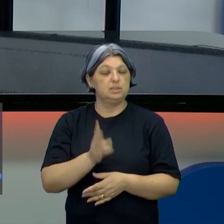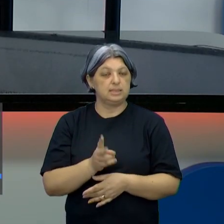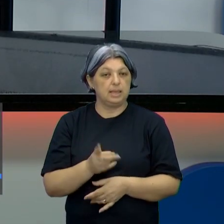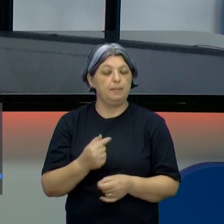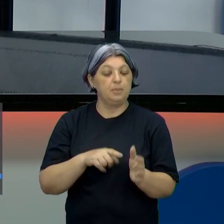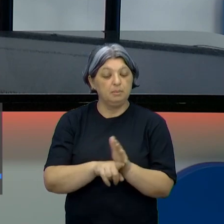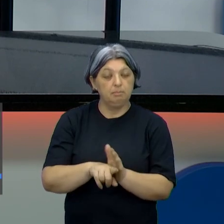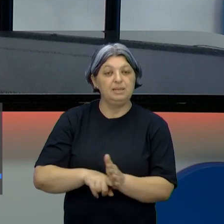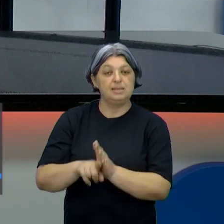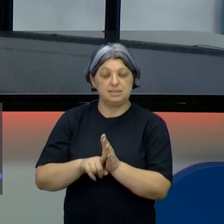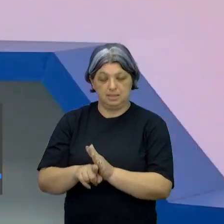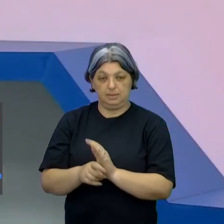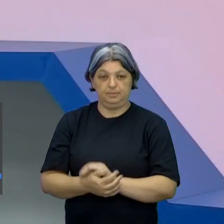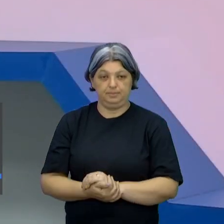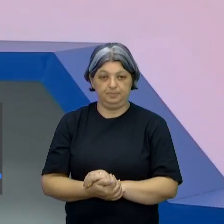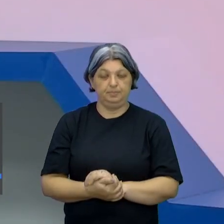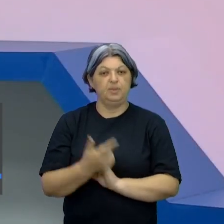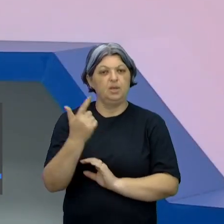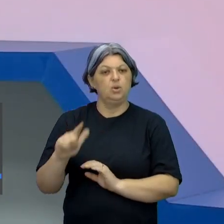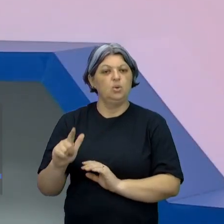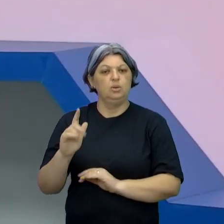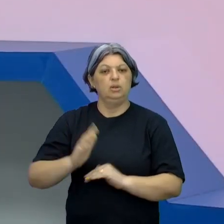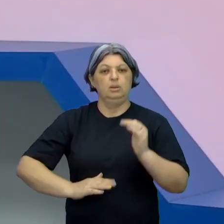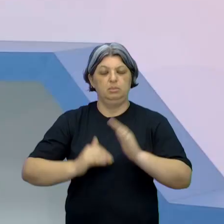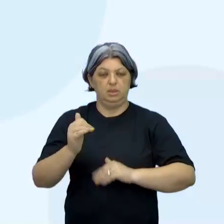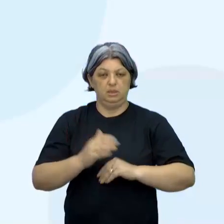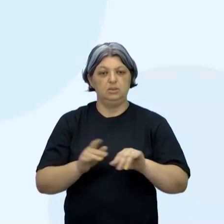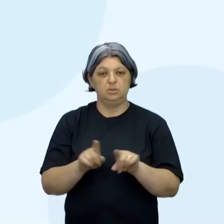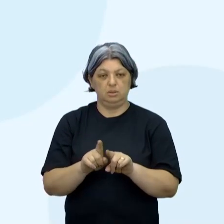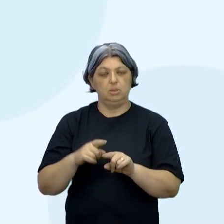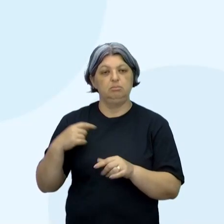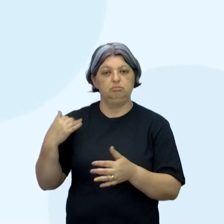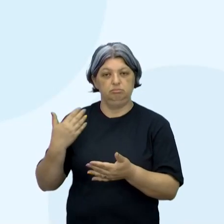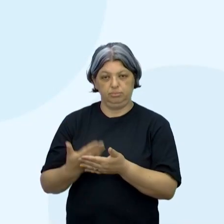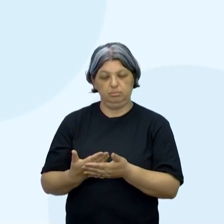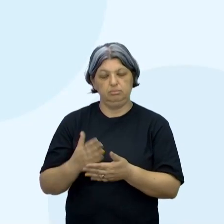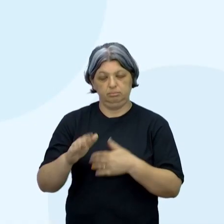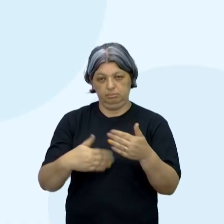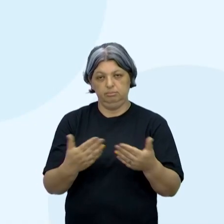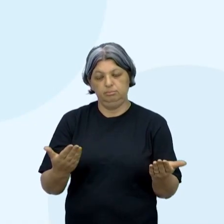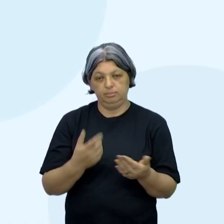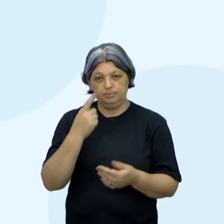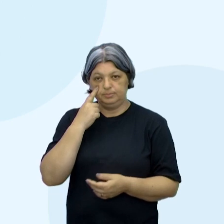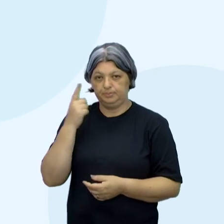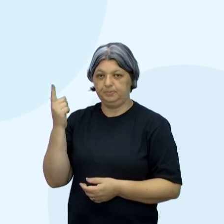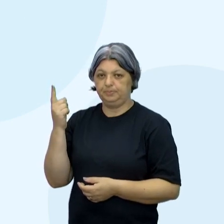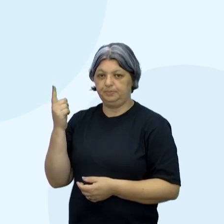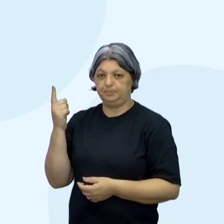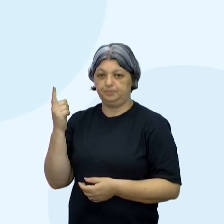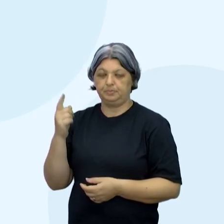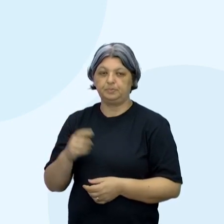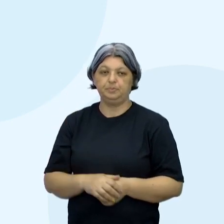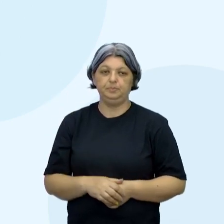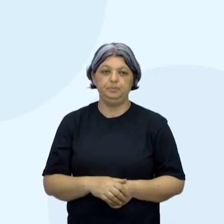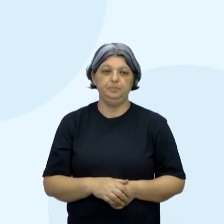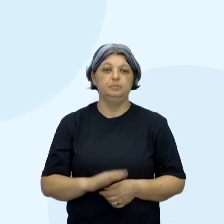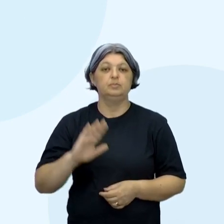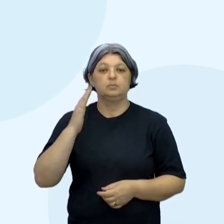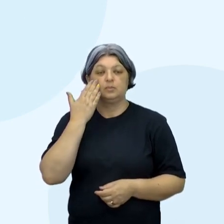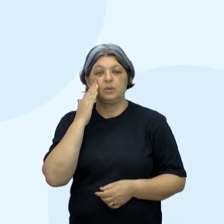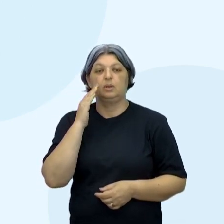da investigação. E aí eu tenho outras habilidades, né, que foram desenvolvidas, inclusive essa que vai vai aparecer. Olha só, professor, compreender